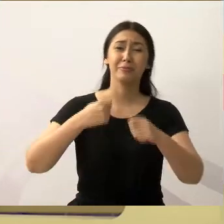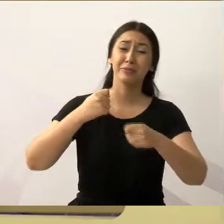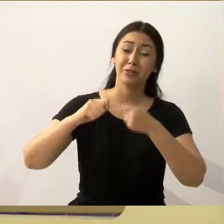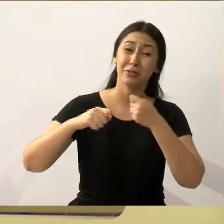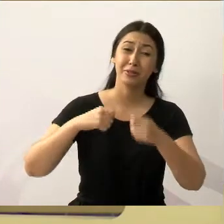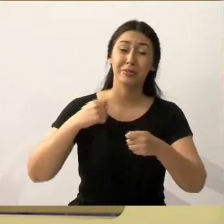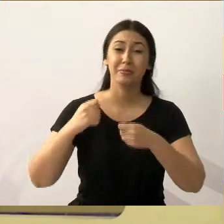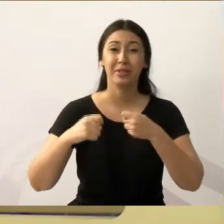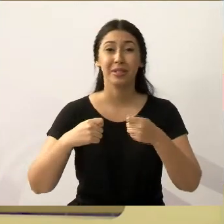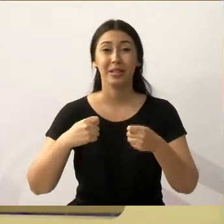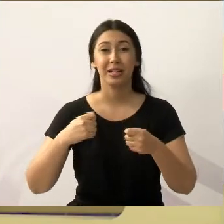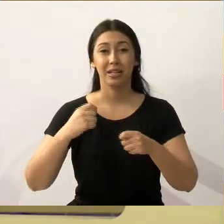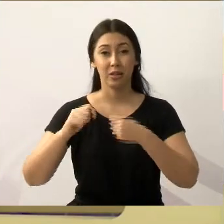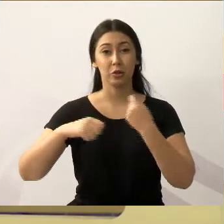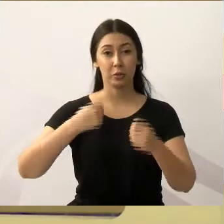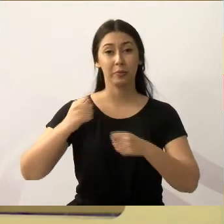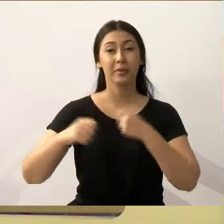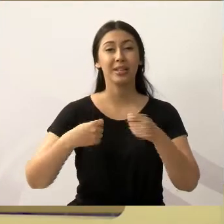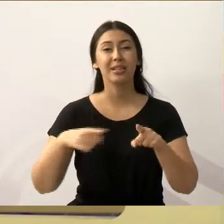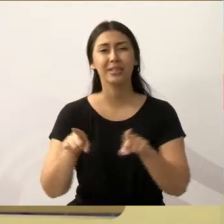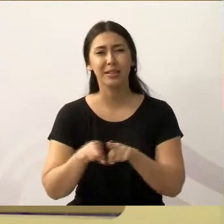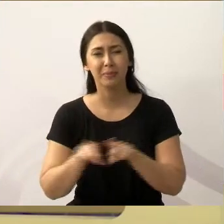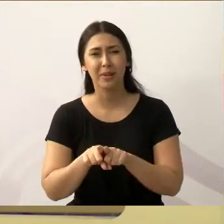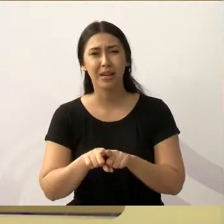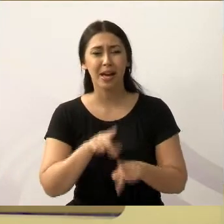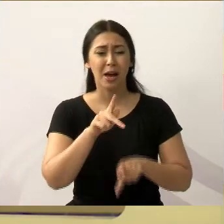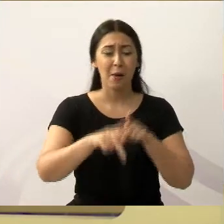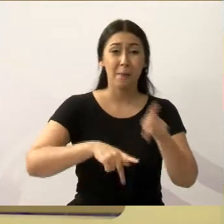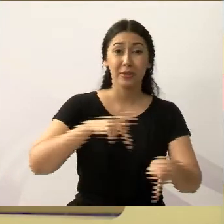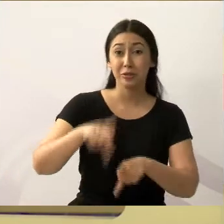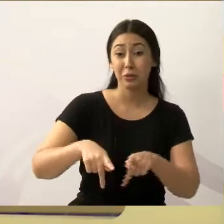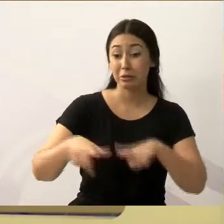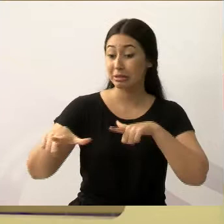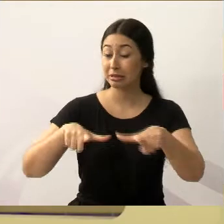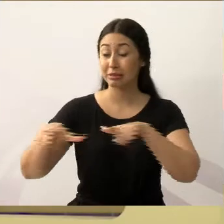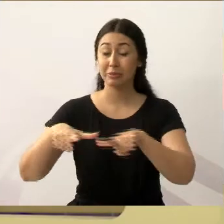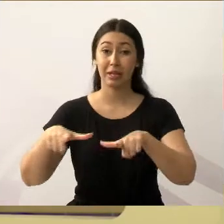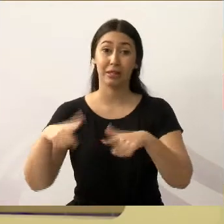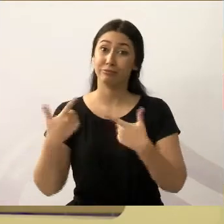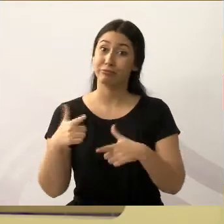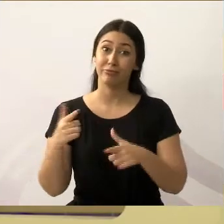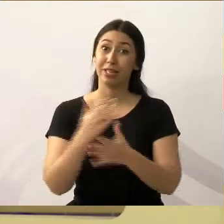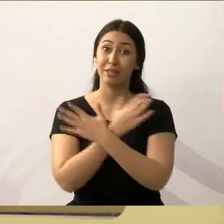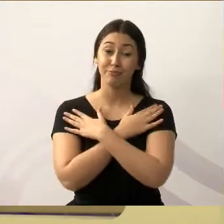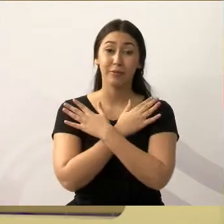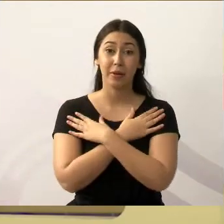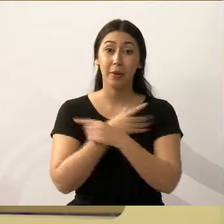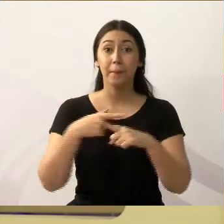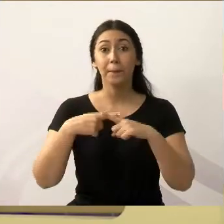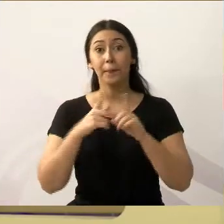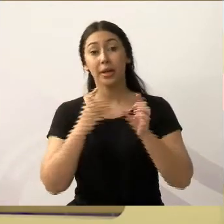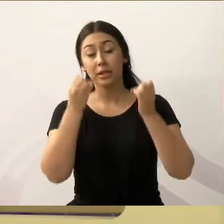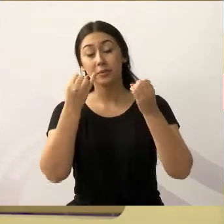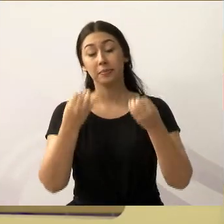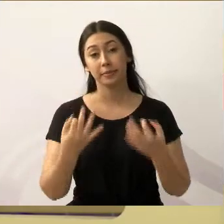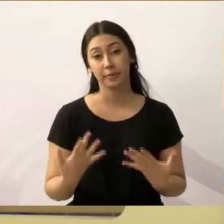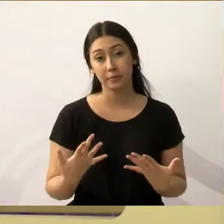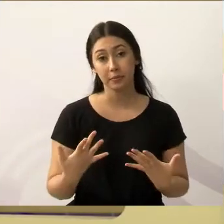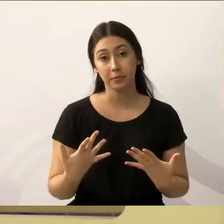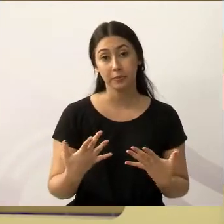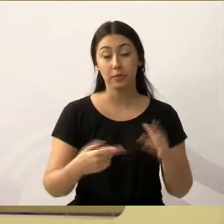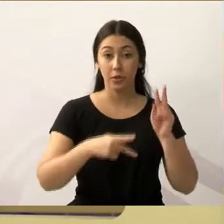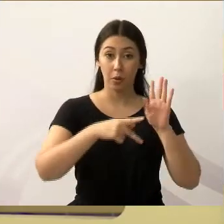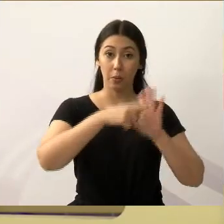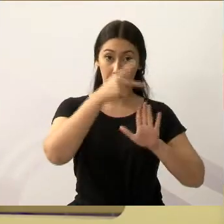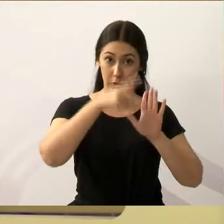arrecadação e também da população que está sem condição de trabalho. Mas o que justifica isso? Esse projeto ele